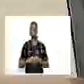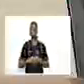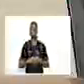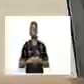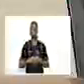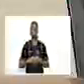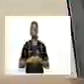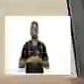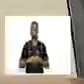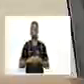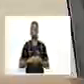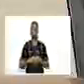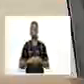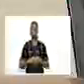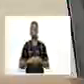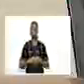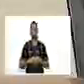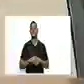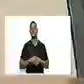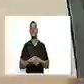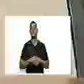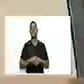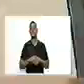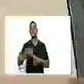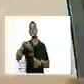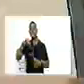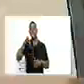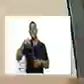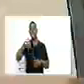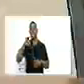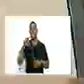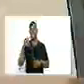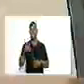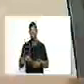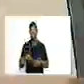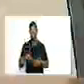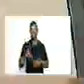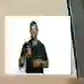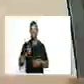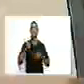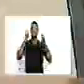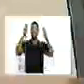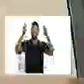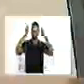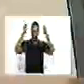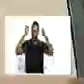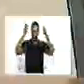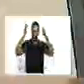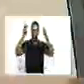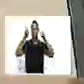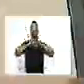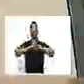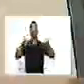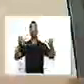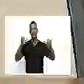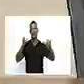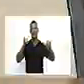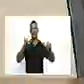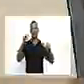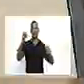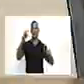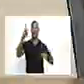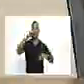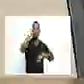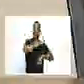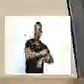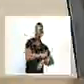também são eh montanha a respeito da campanha eu não eu não eu não peguei direito se é da campanha da dengue